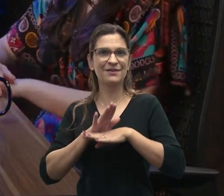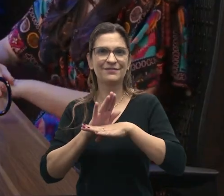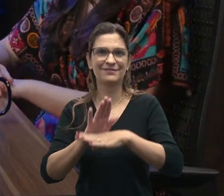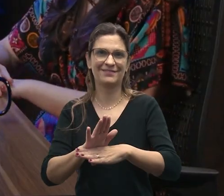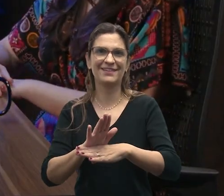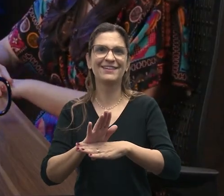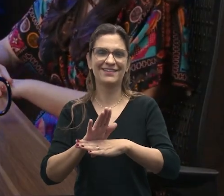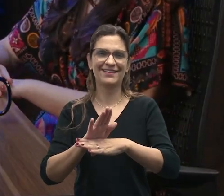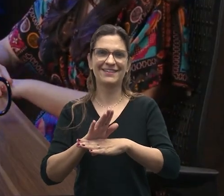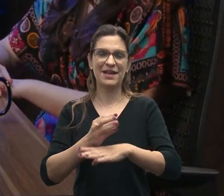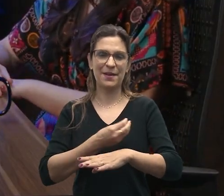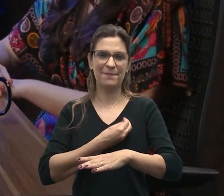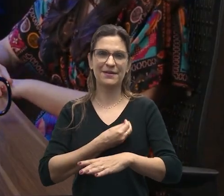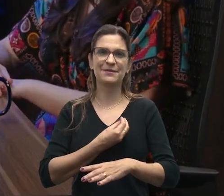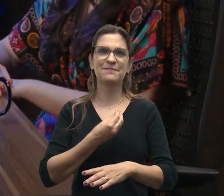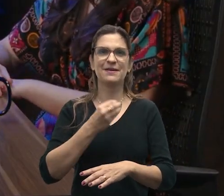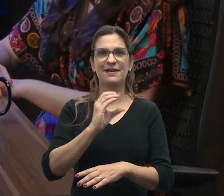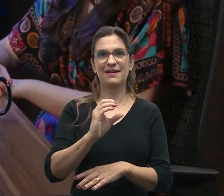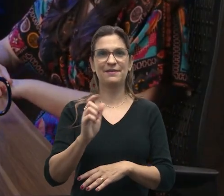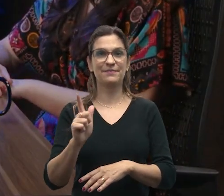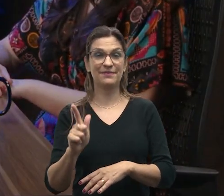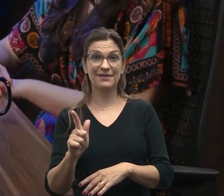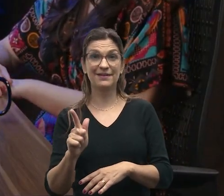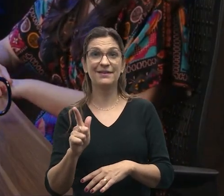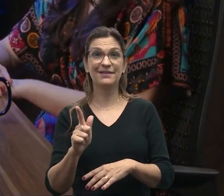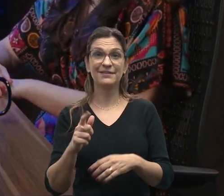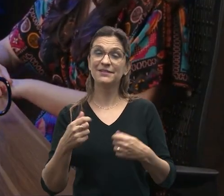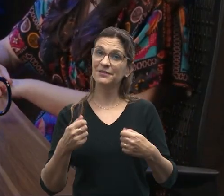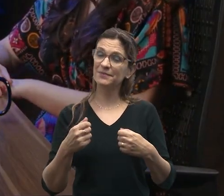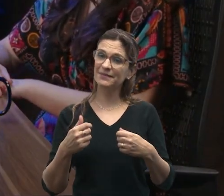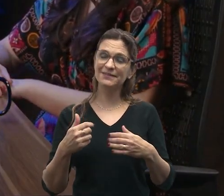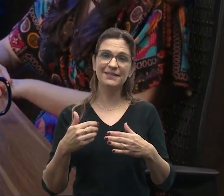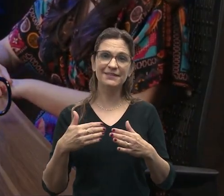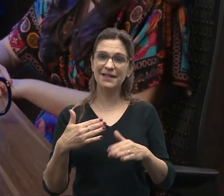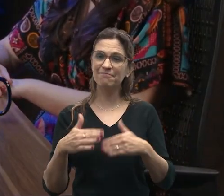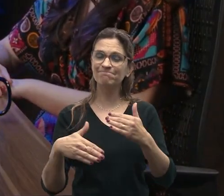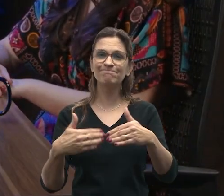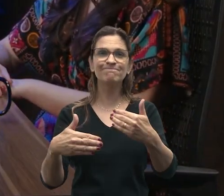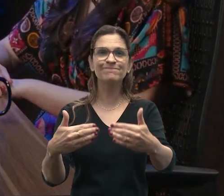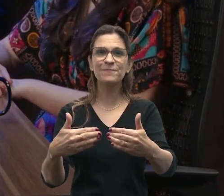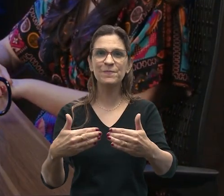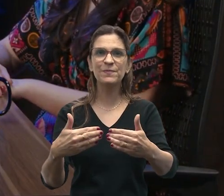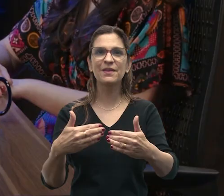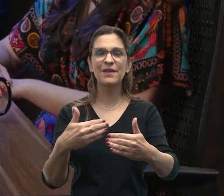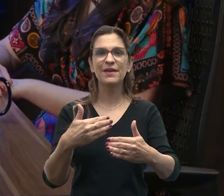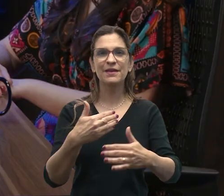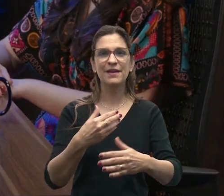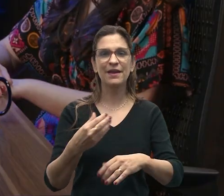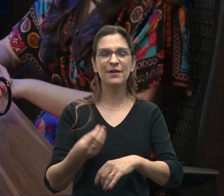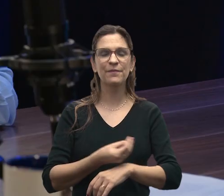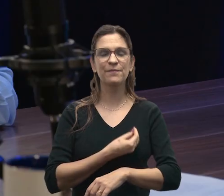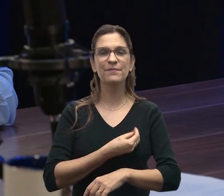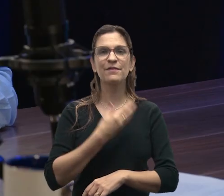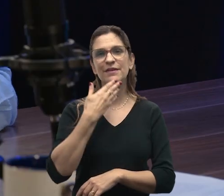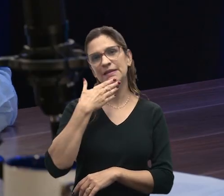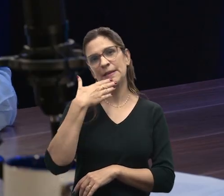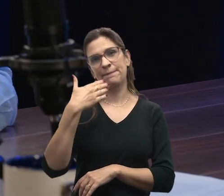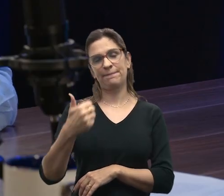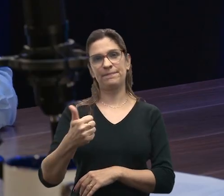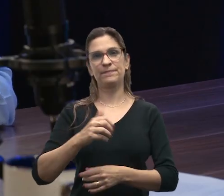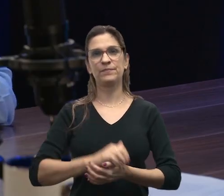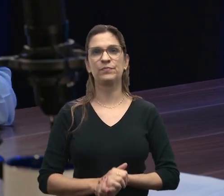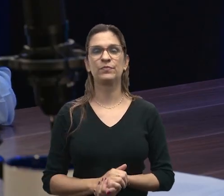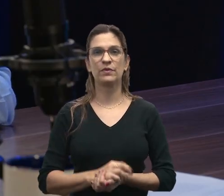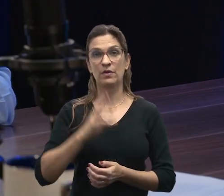aqui em Campo Grande nesse tempo e tal, ajudar a gente a ter uma vida melhor, né? Esses dias o diretor do